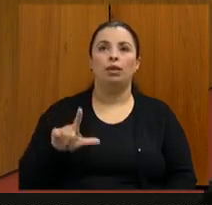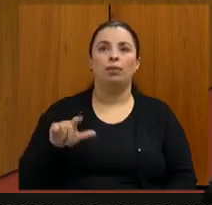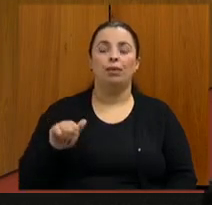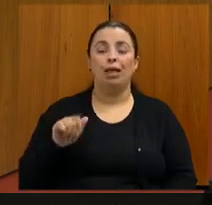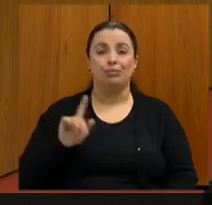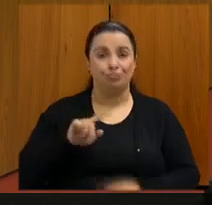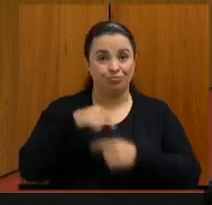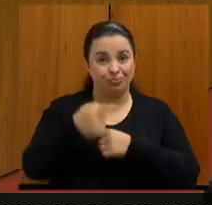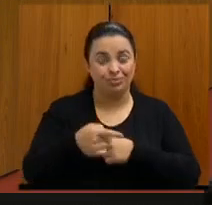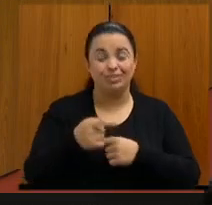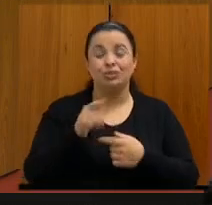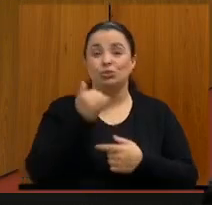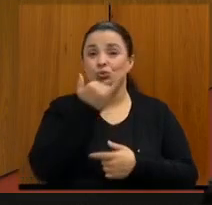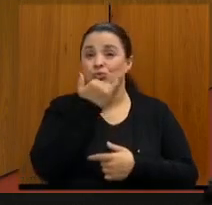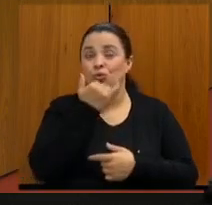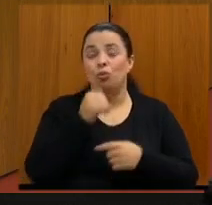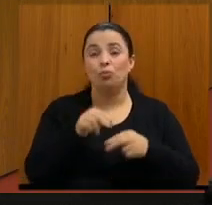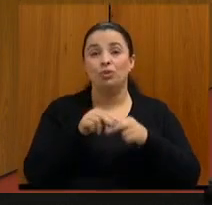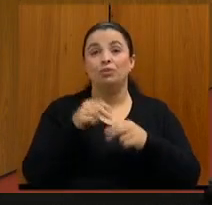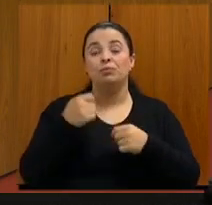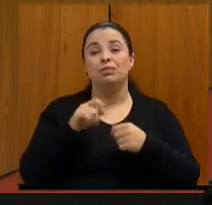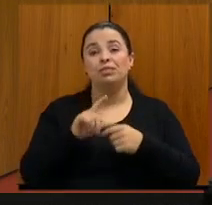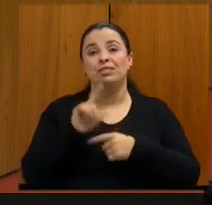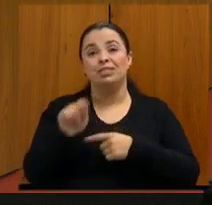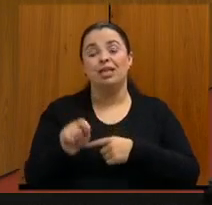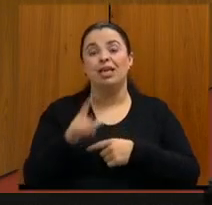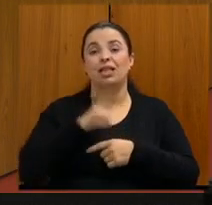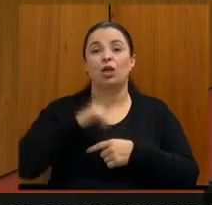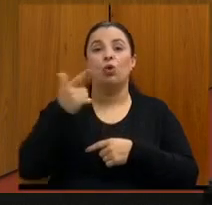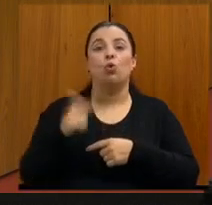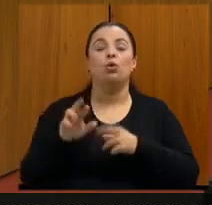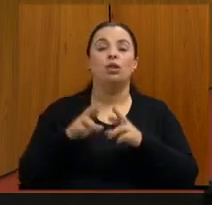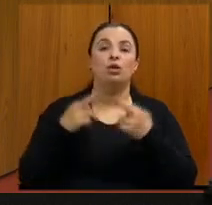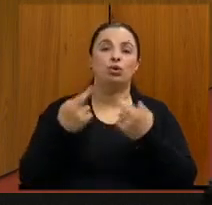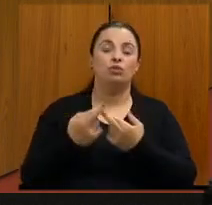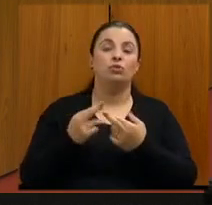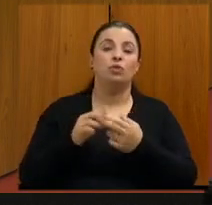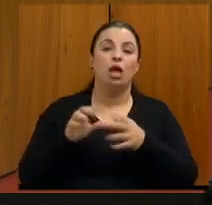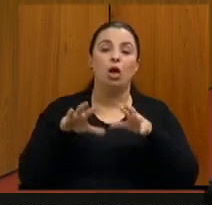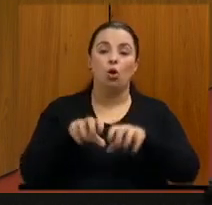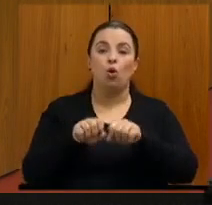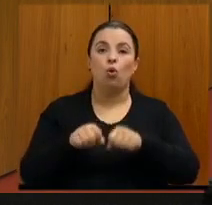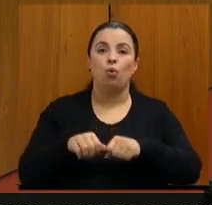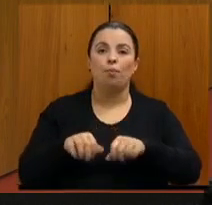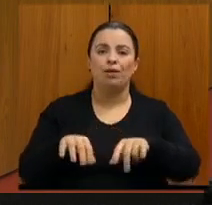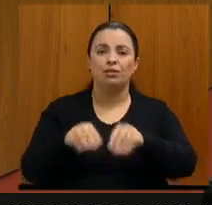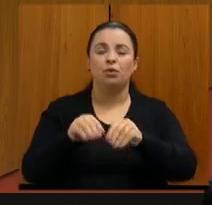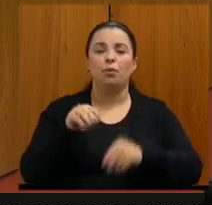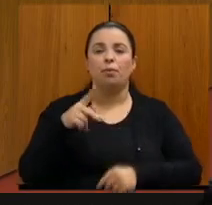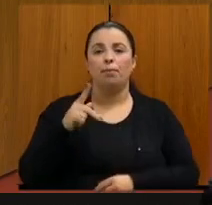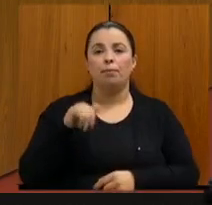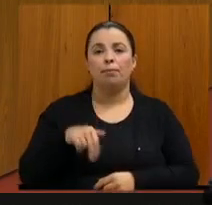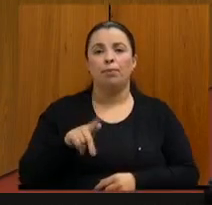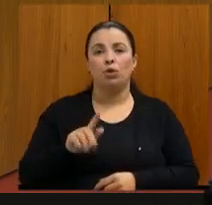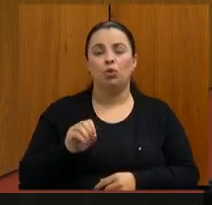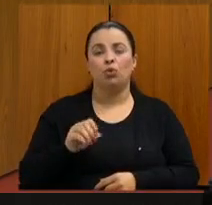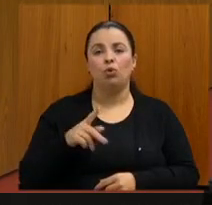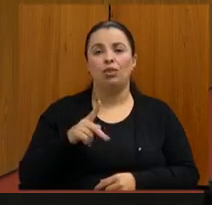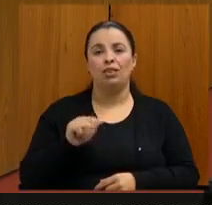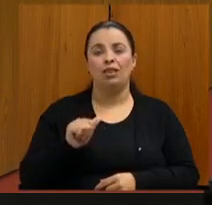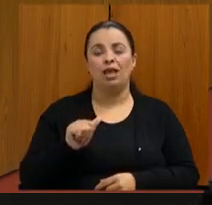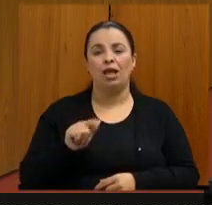entra na frente um pouquinho que eu vou precisar sair que eu vou ter que entrar em outra reunião da ocupação pingo d'água e também com a Defensoria Pública mas só